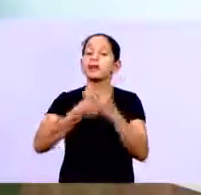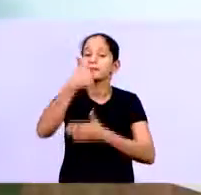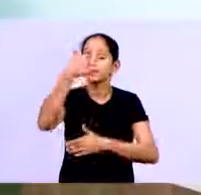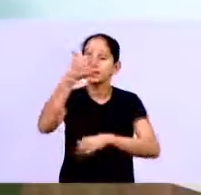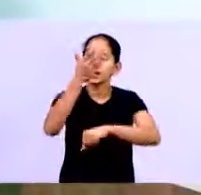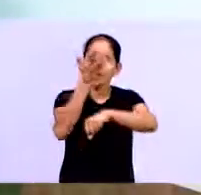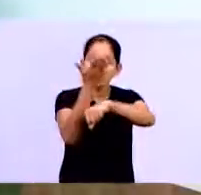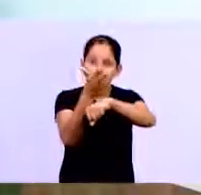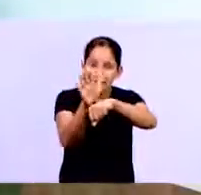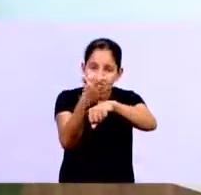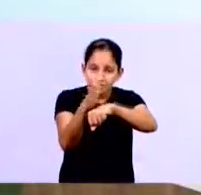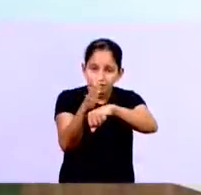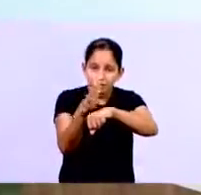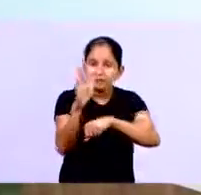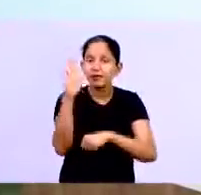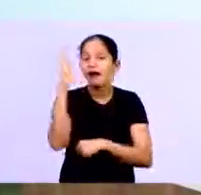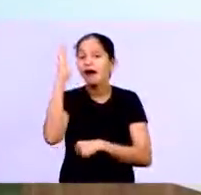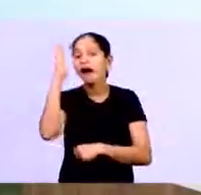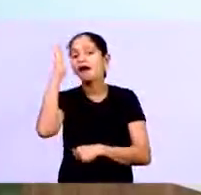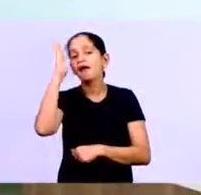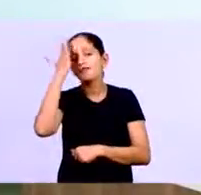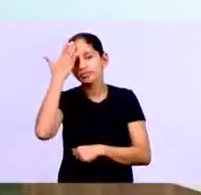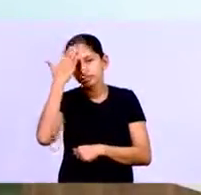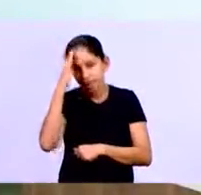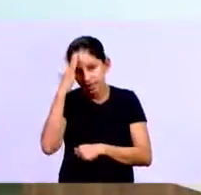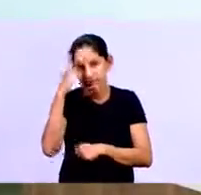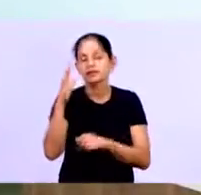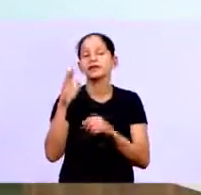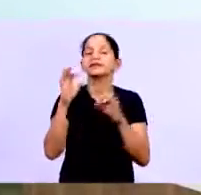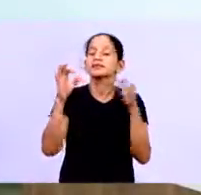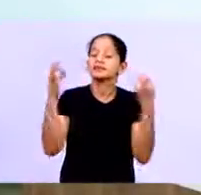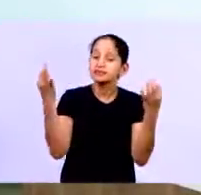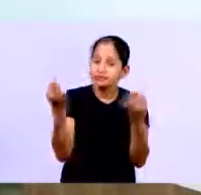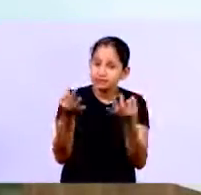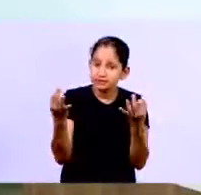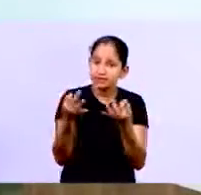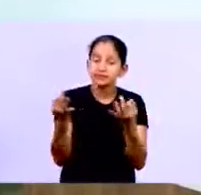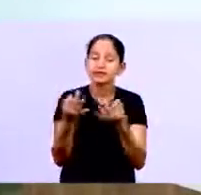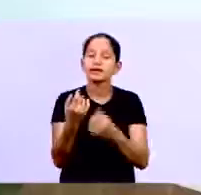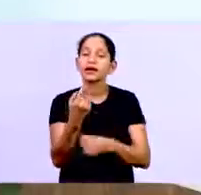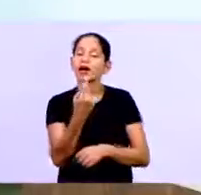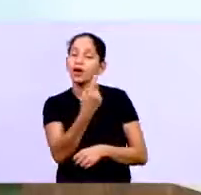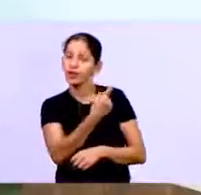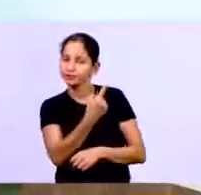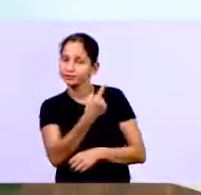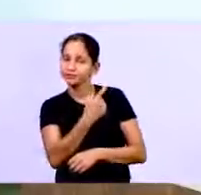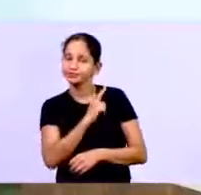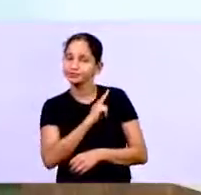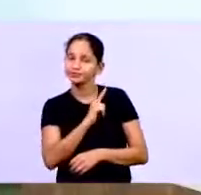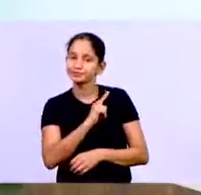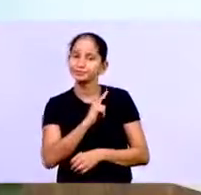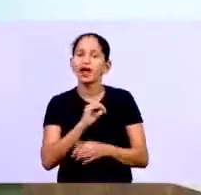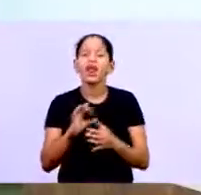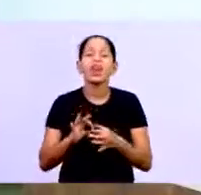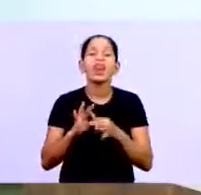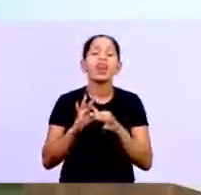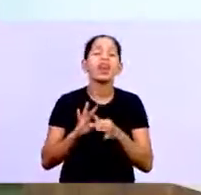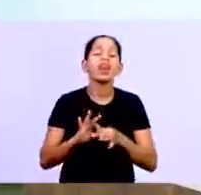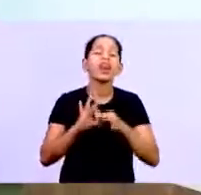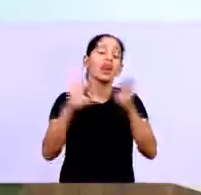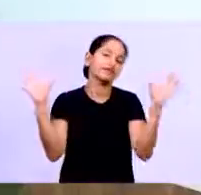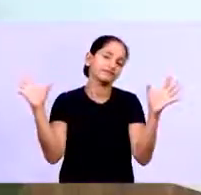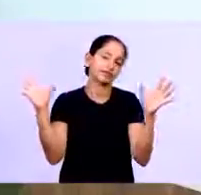para a gente entender como é que é esse sistema saque. Nós trouxemos aqui um exercício, um sistema de amortização livre, ou